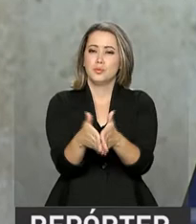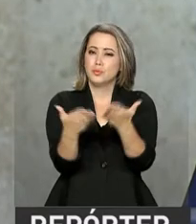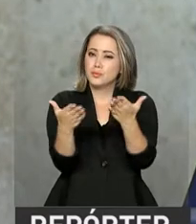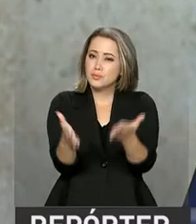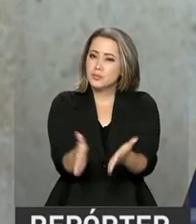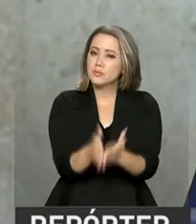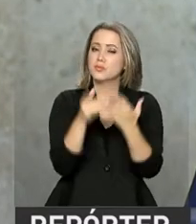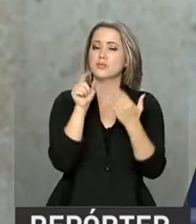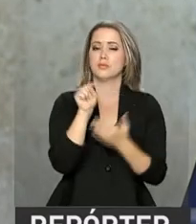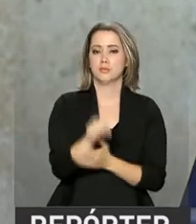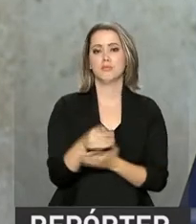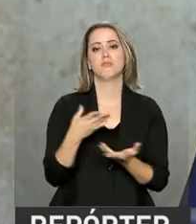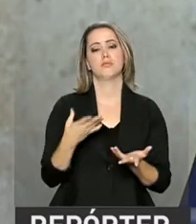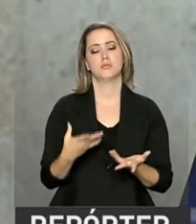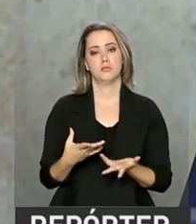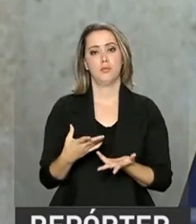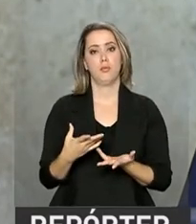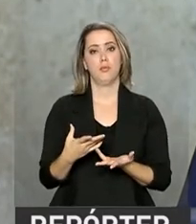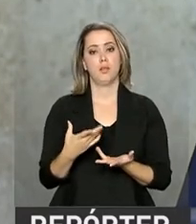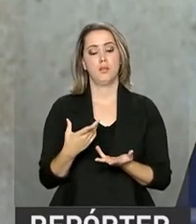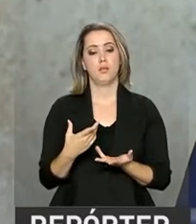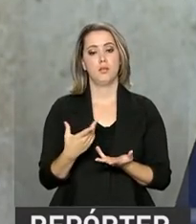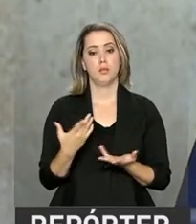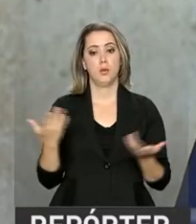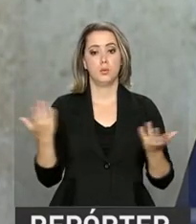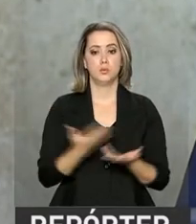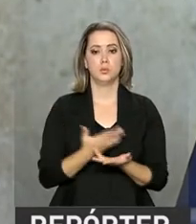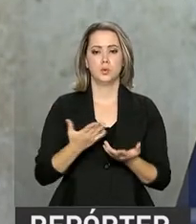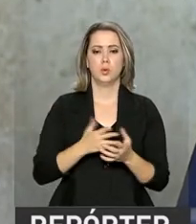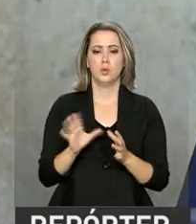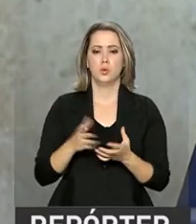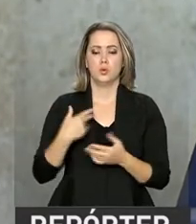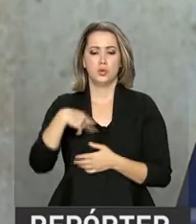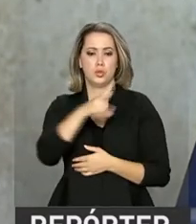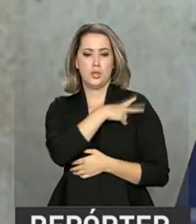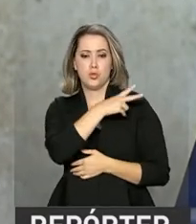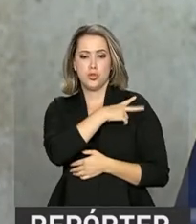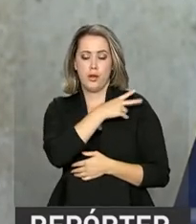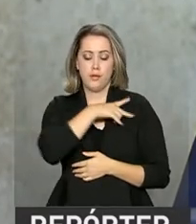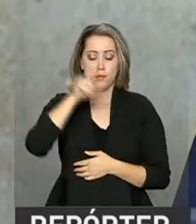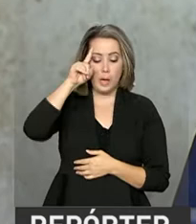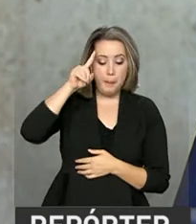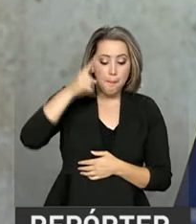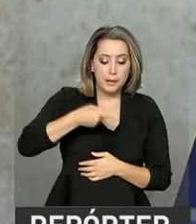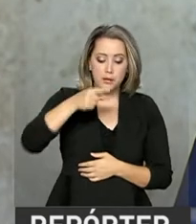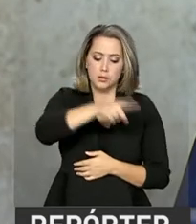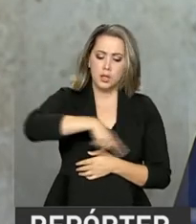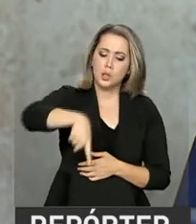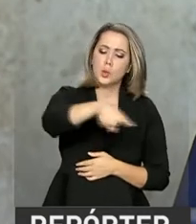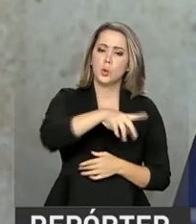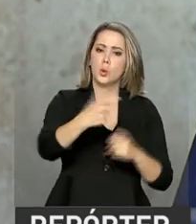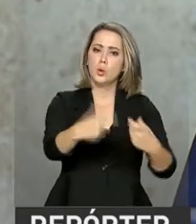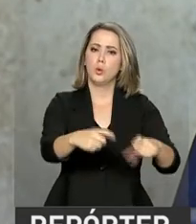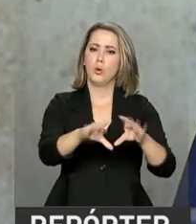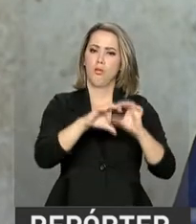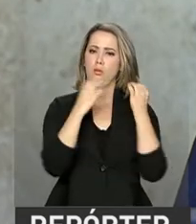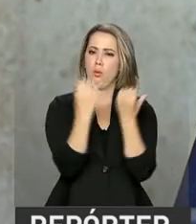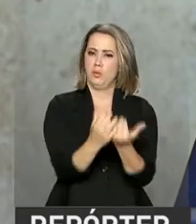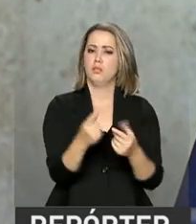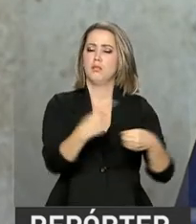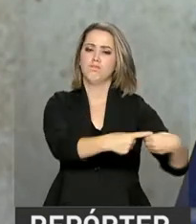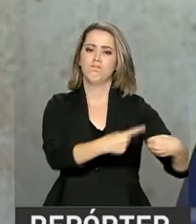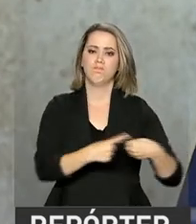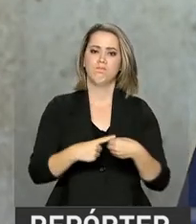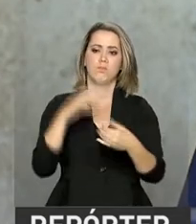carentes, mais pobres, tiranizadas hoje, algumas delas, ou muitas delas, pela presença do crime organizado,